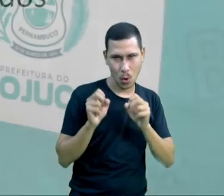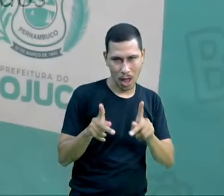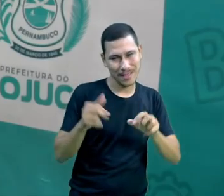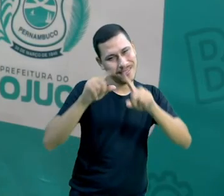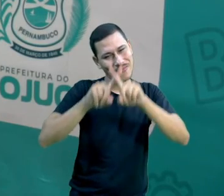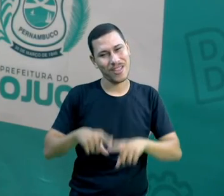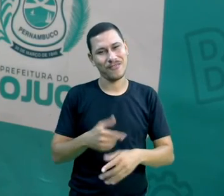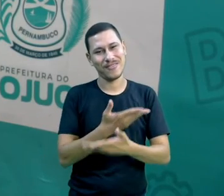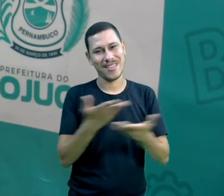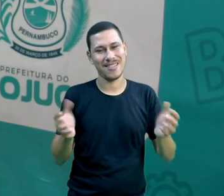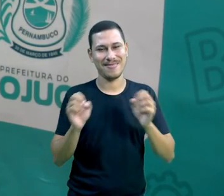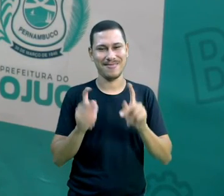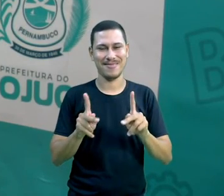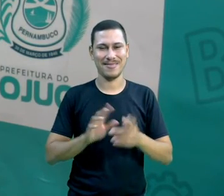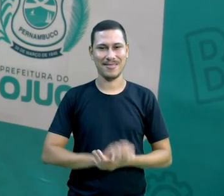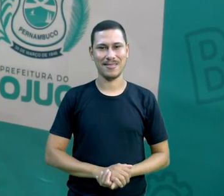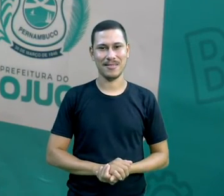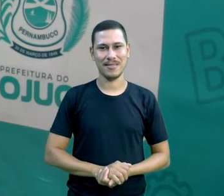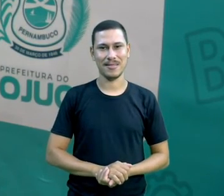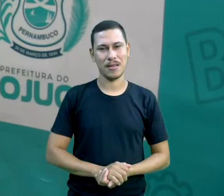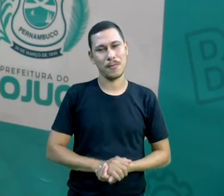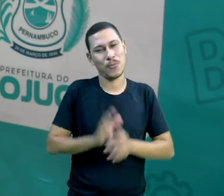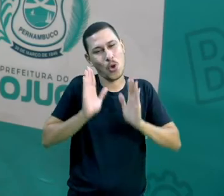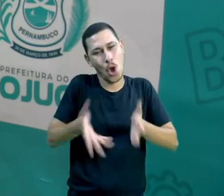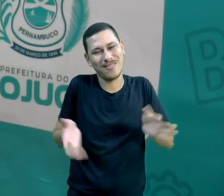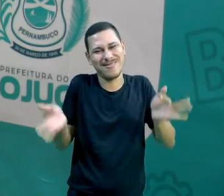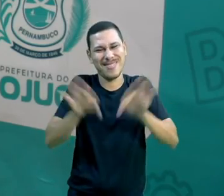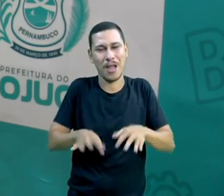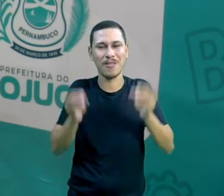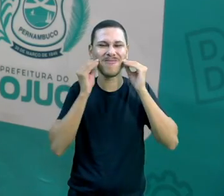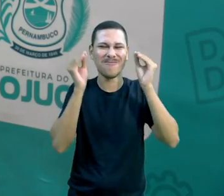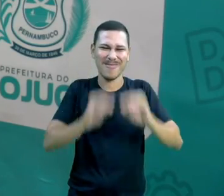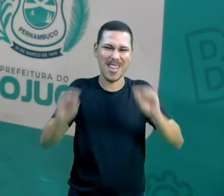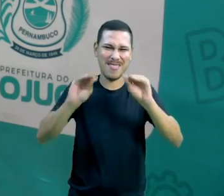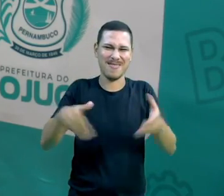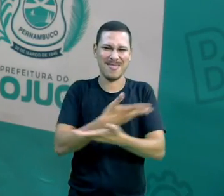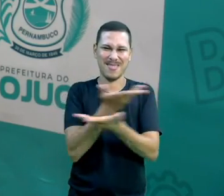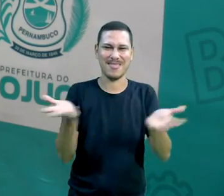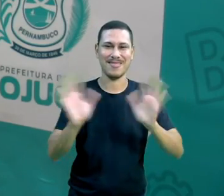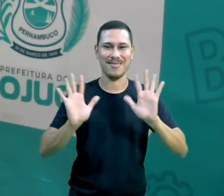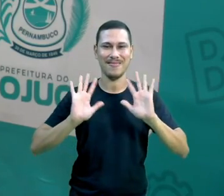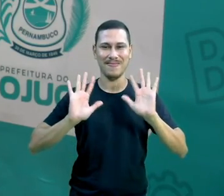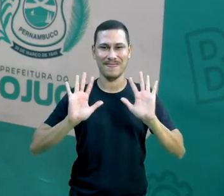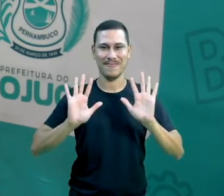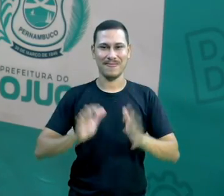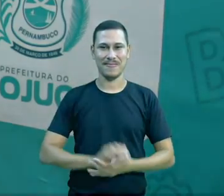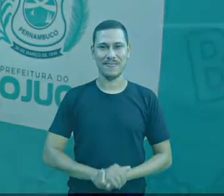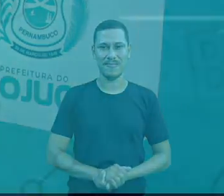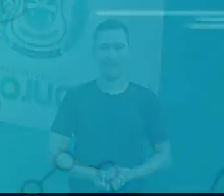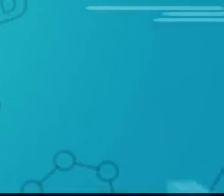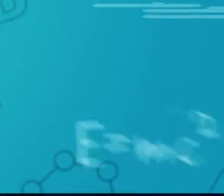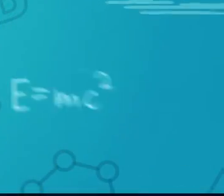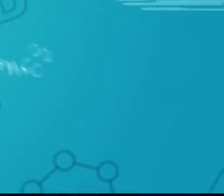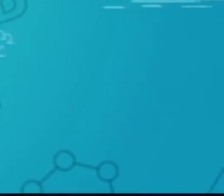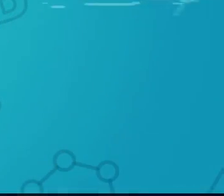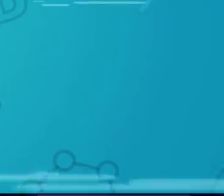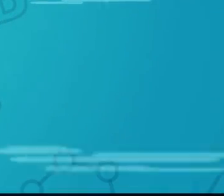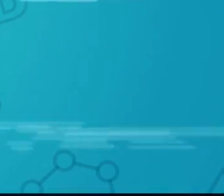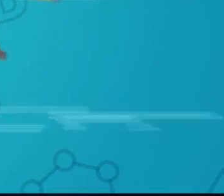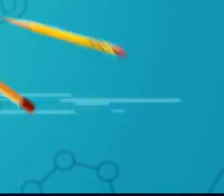seu desafio de hoje, certo, gente? Então, por hoje é só. Beijo no coração de vocês. Até a próxima aula. Tchau!